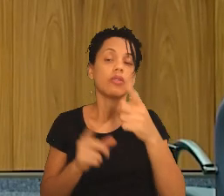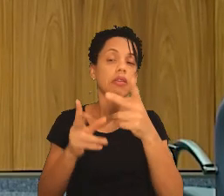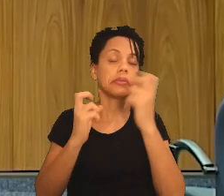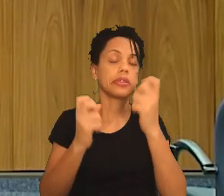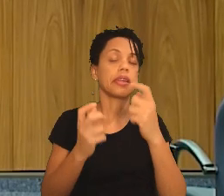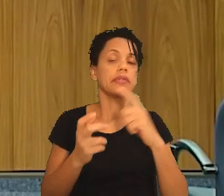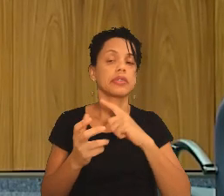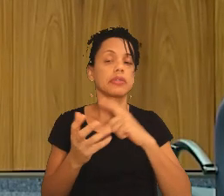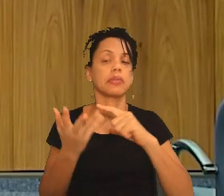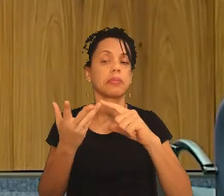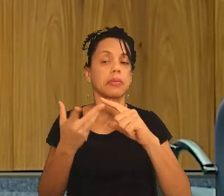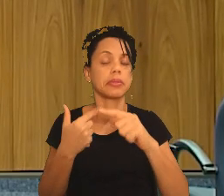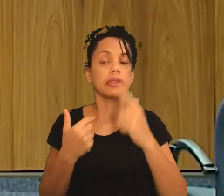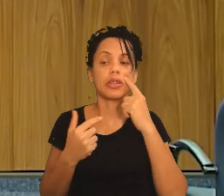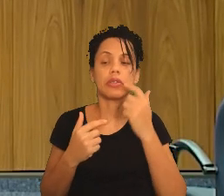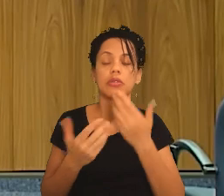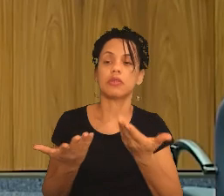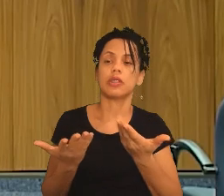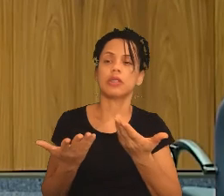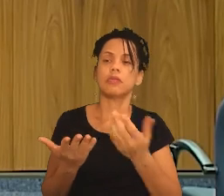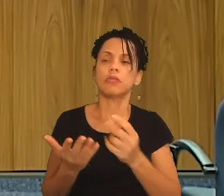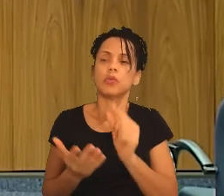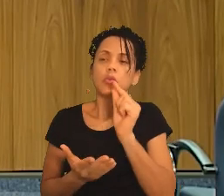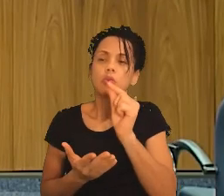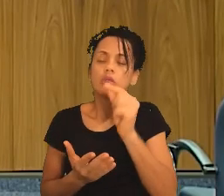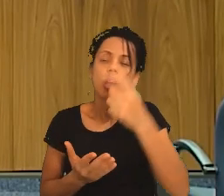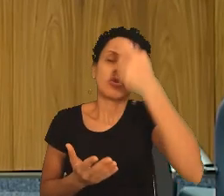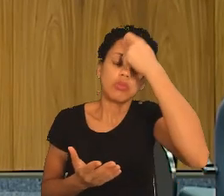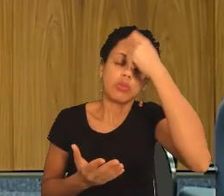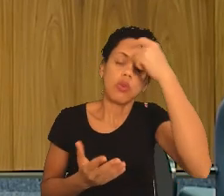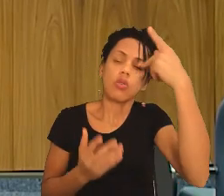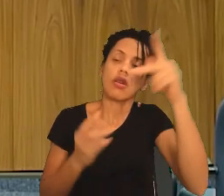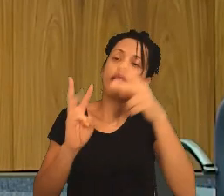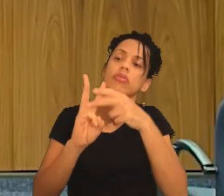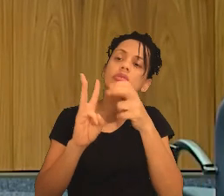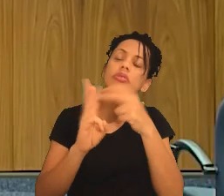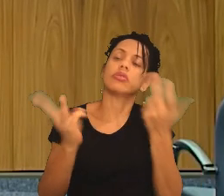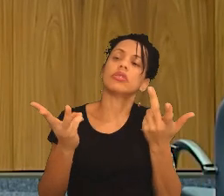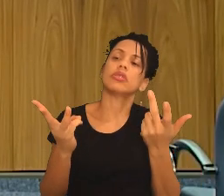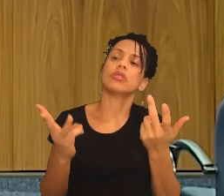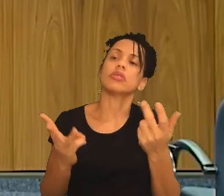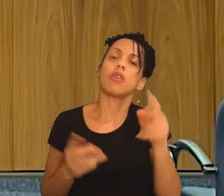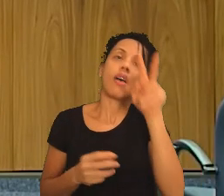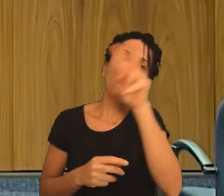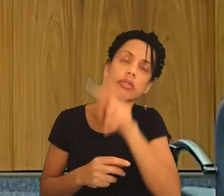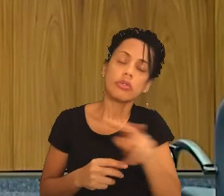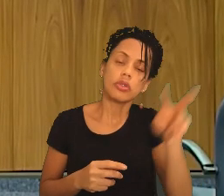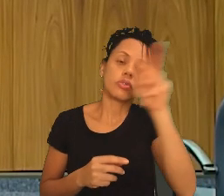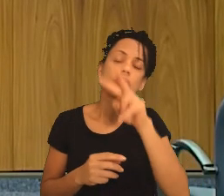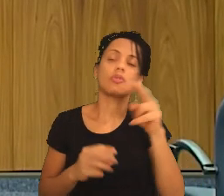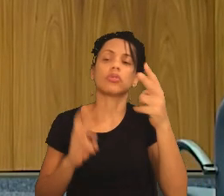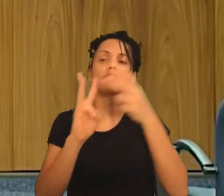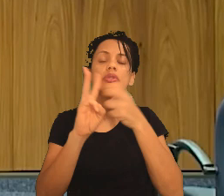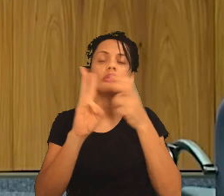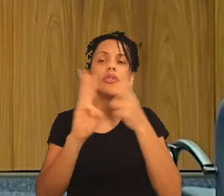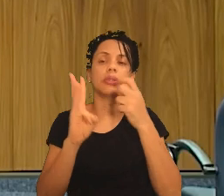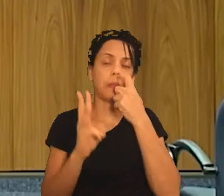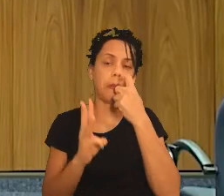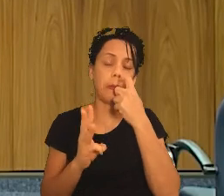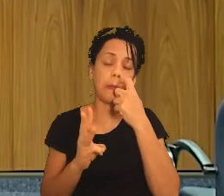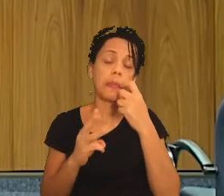tentar levantar outras perspectivas e contrapor a uma história oficial construída ou a